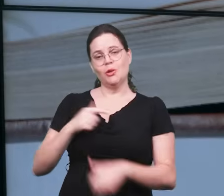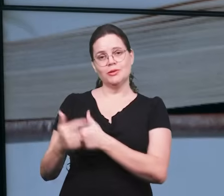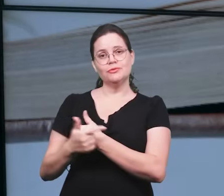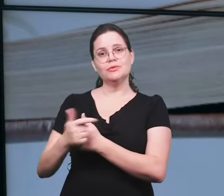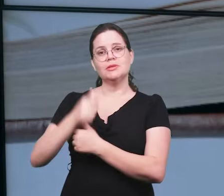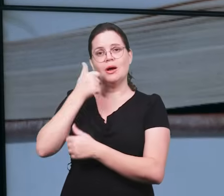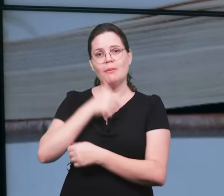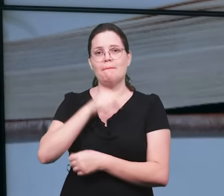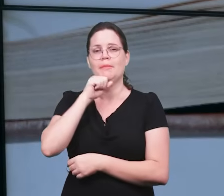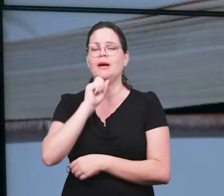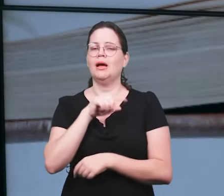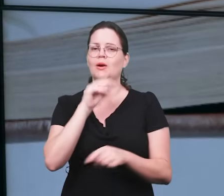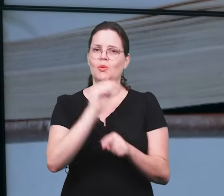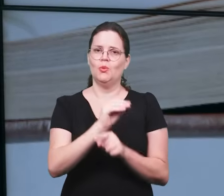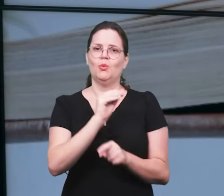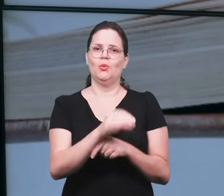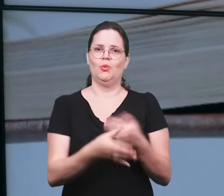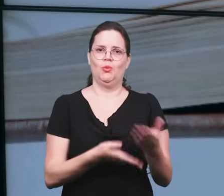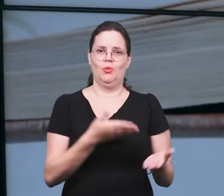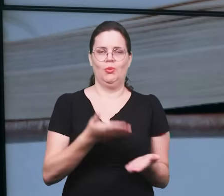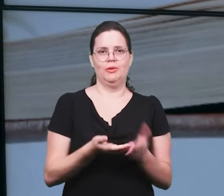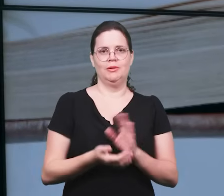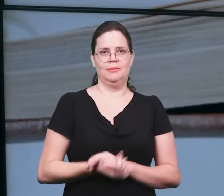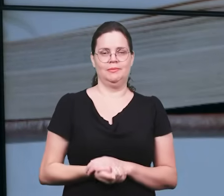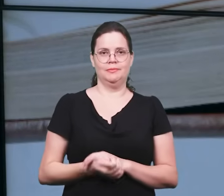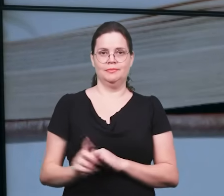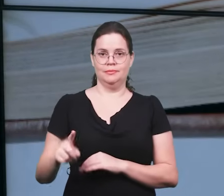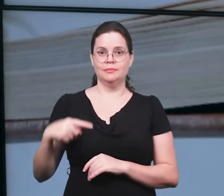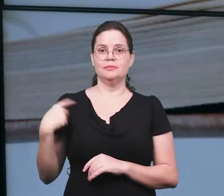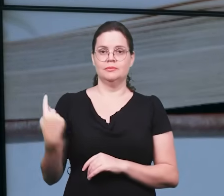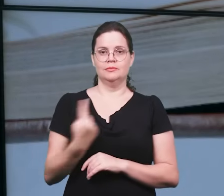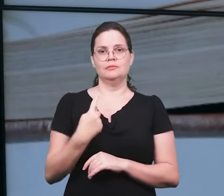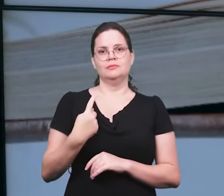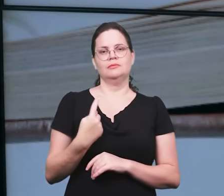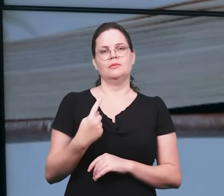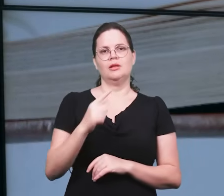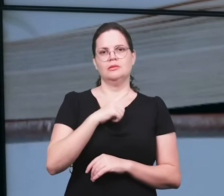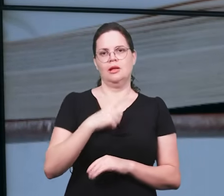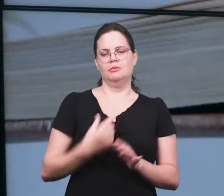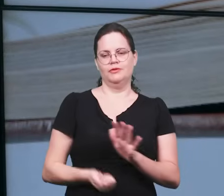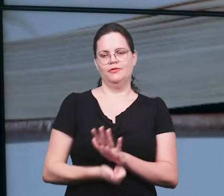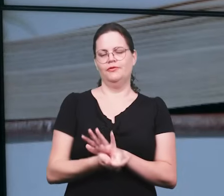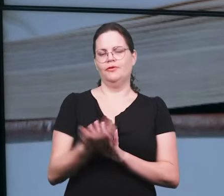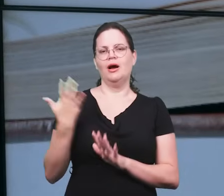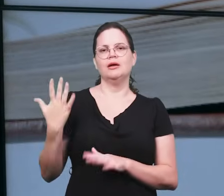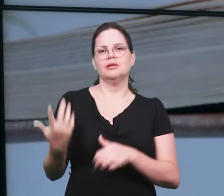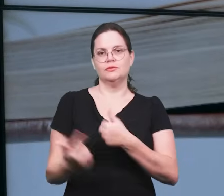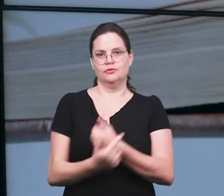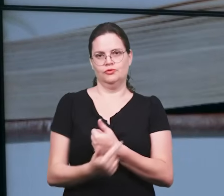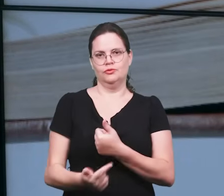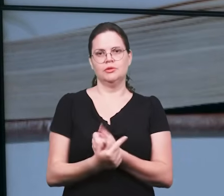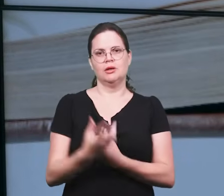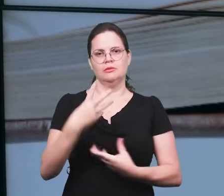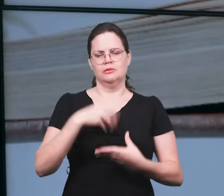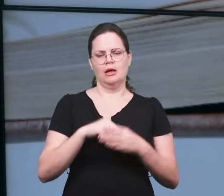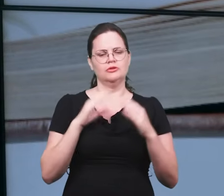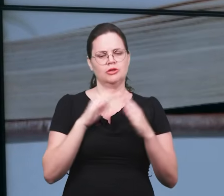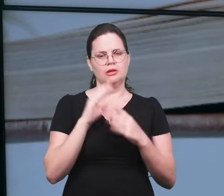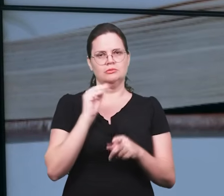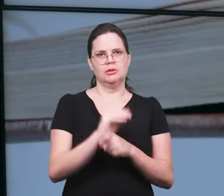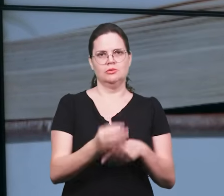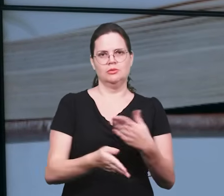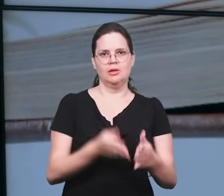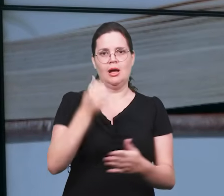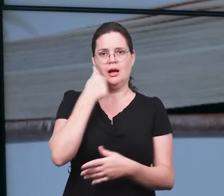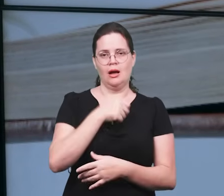né? Esse trabalho o Senhor nos deu. Nós somos multitarefas, né? Se tem uma coisa que todas as